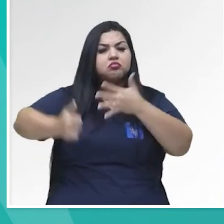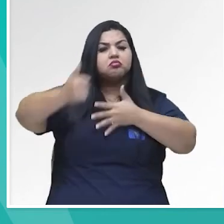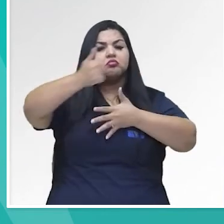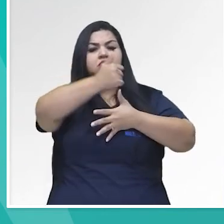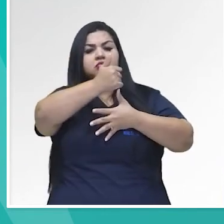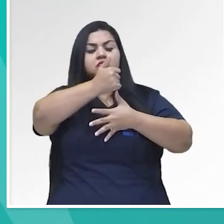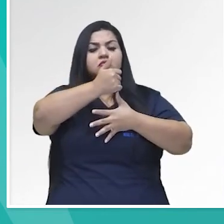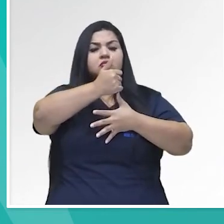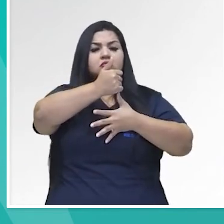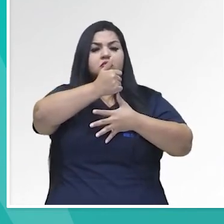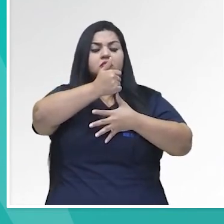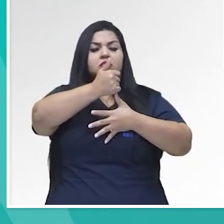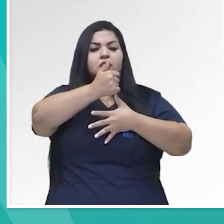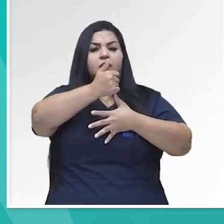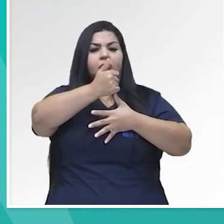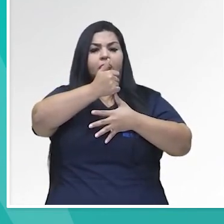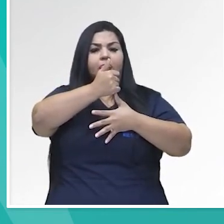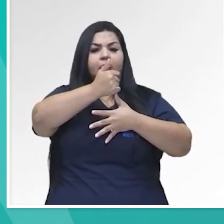diante